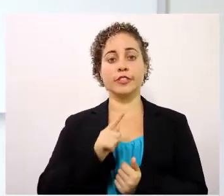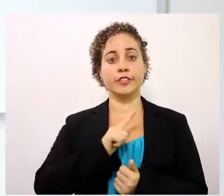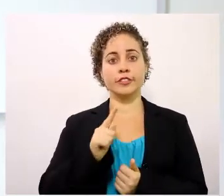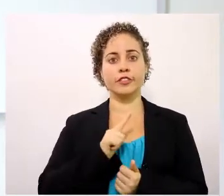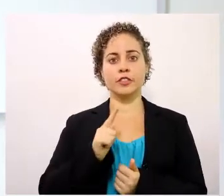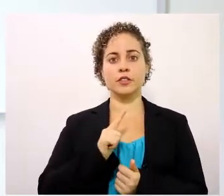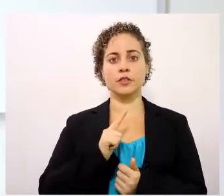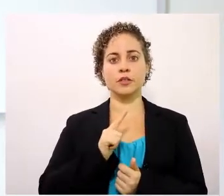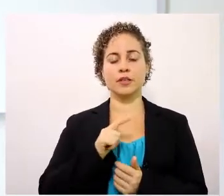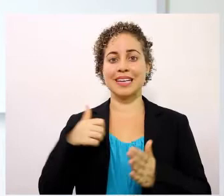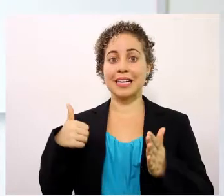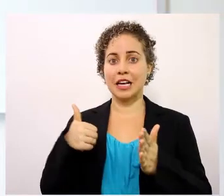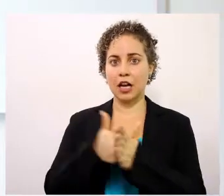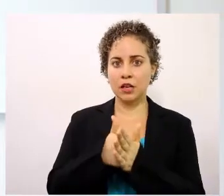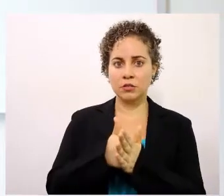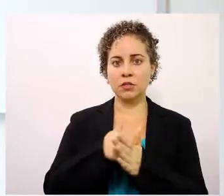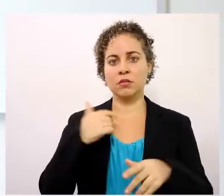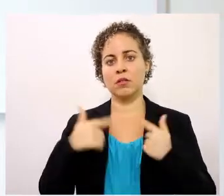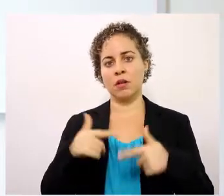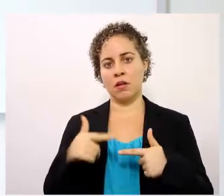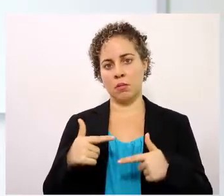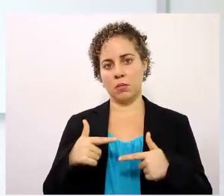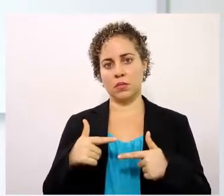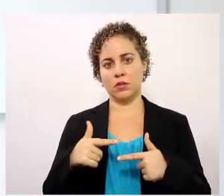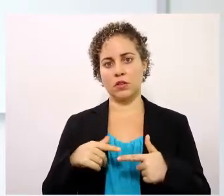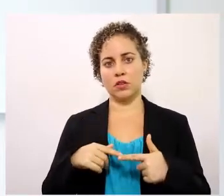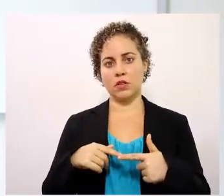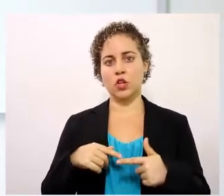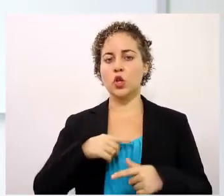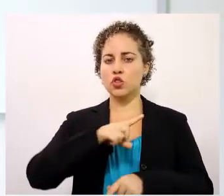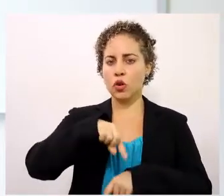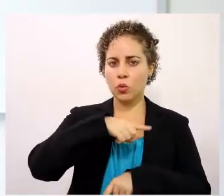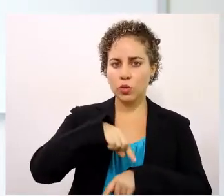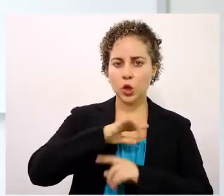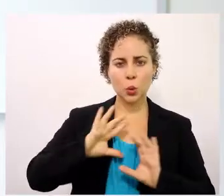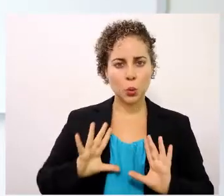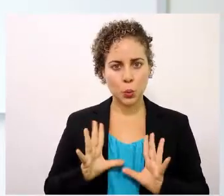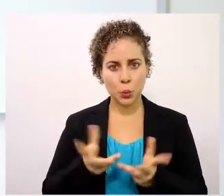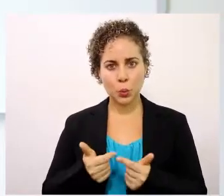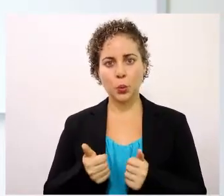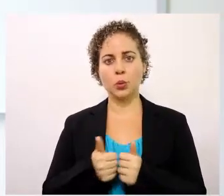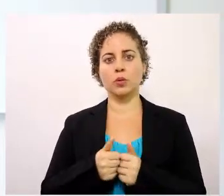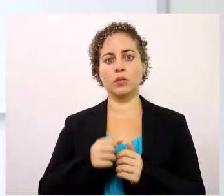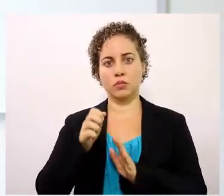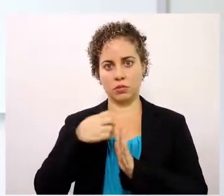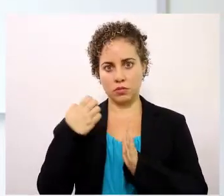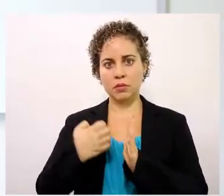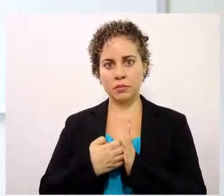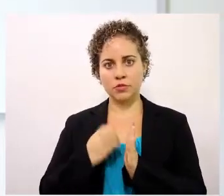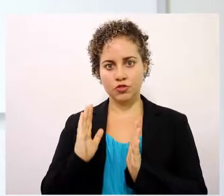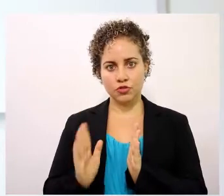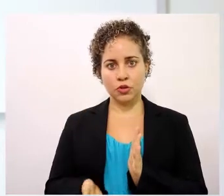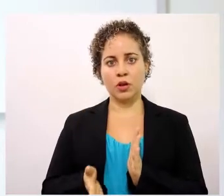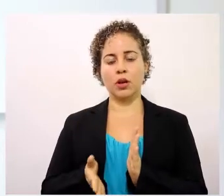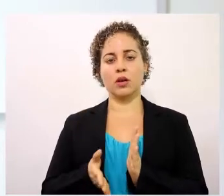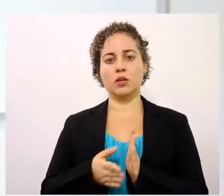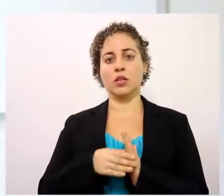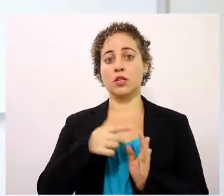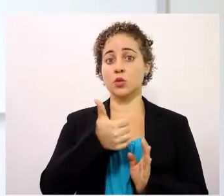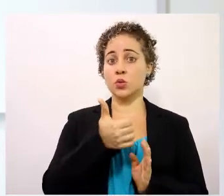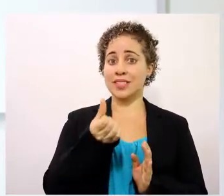acidente de trabalho. Nós já calculamos as horas totais trabalhadas nessa empresa, cujo resultado